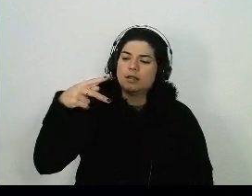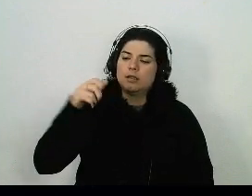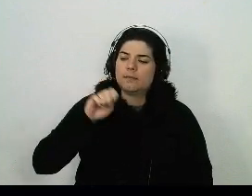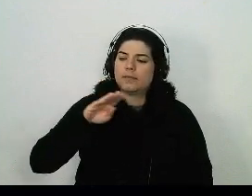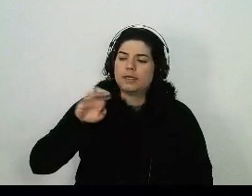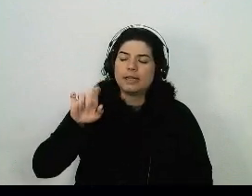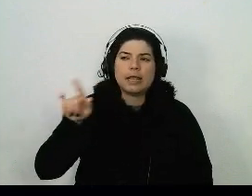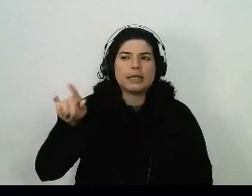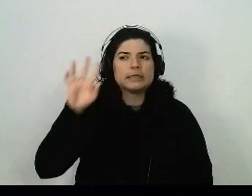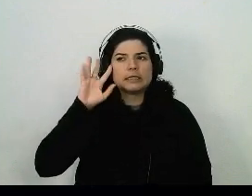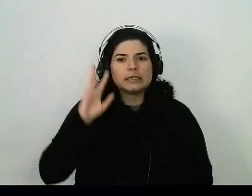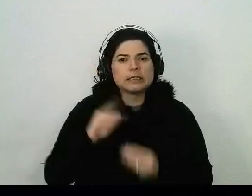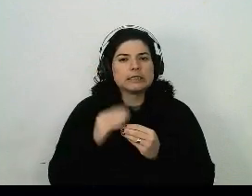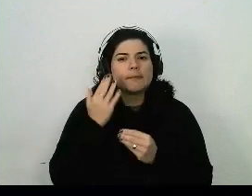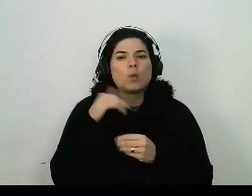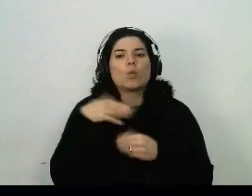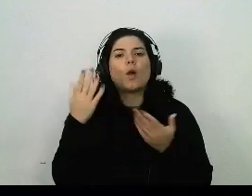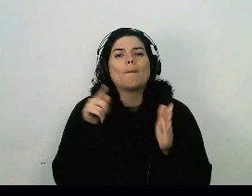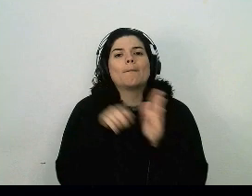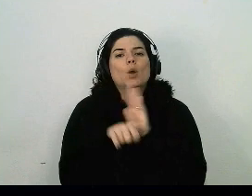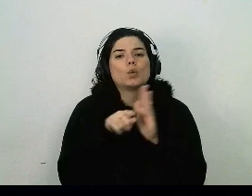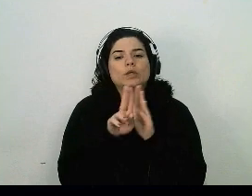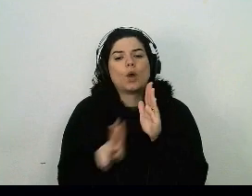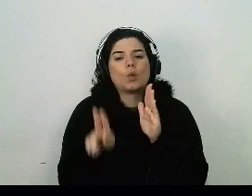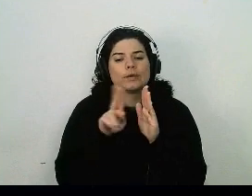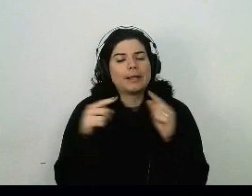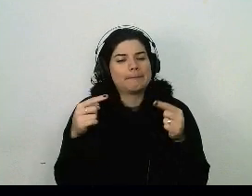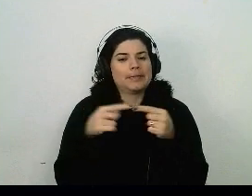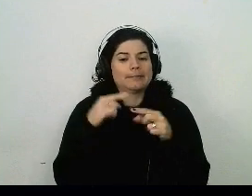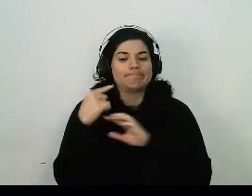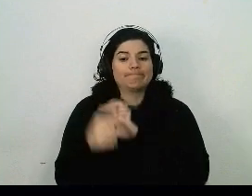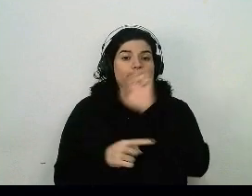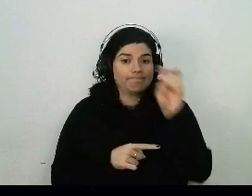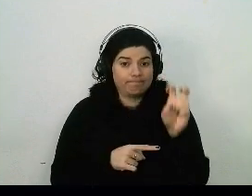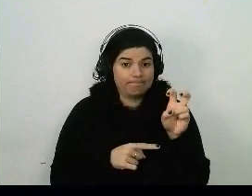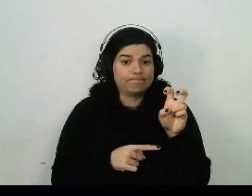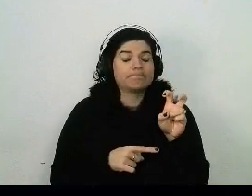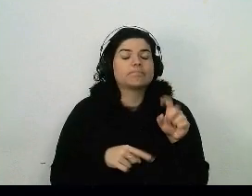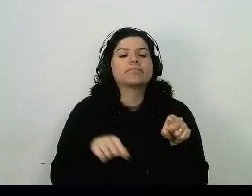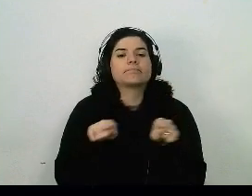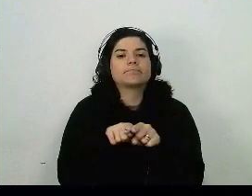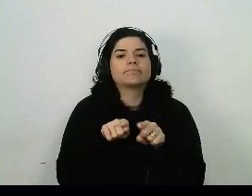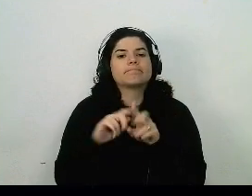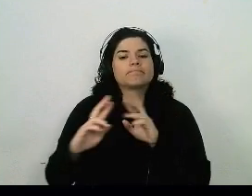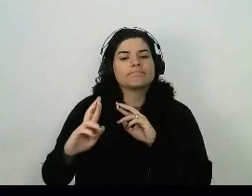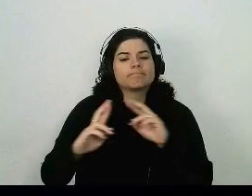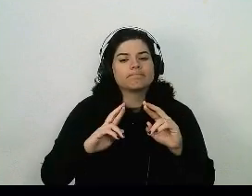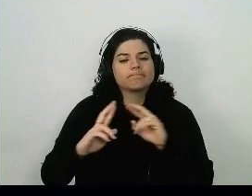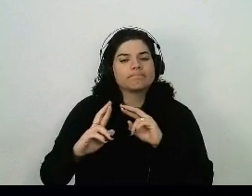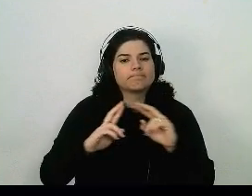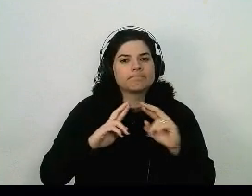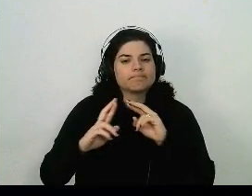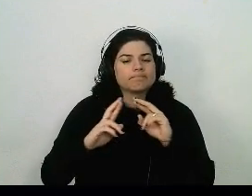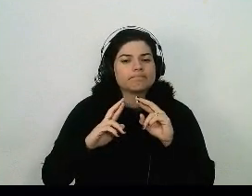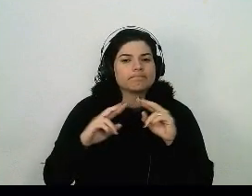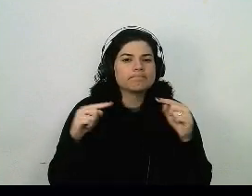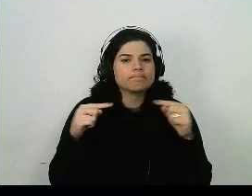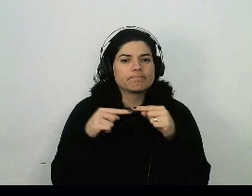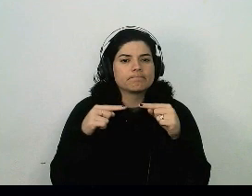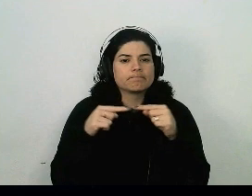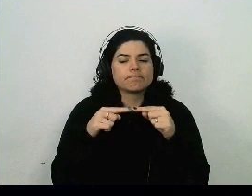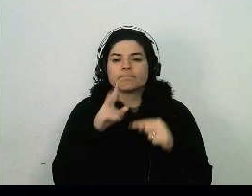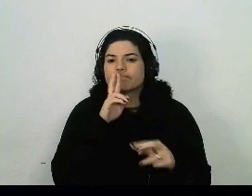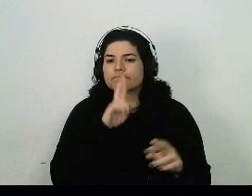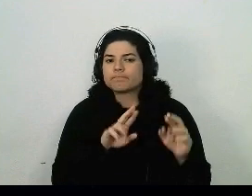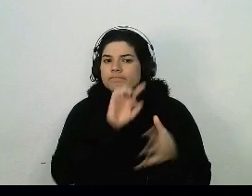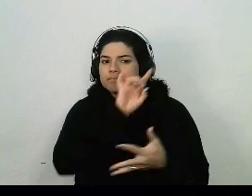elas estavam ligadas a cinco dimensões do Space e segundo eles correlacionaram as respostas que cada pessoa